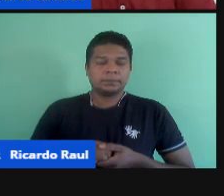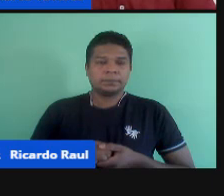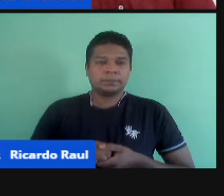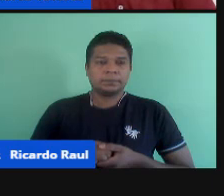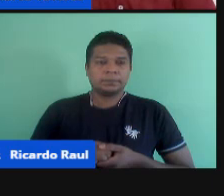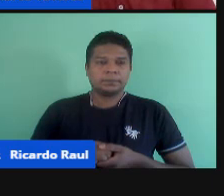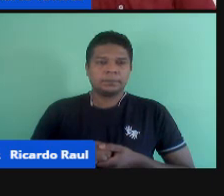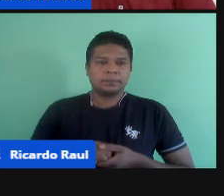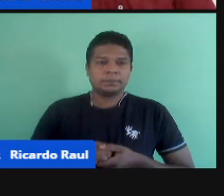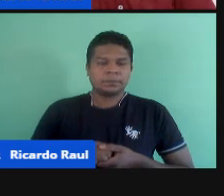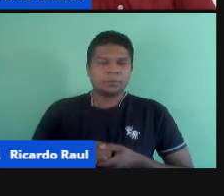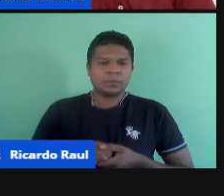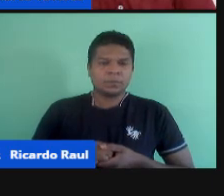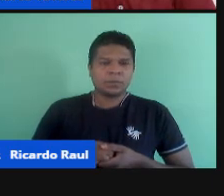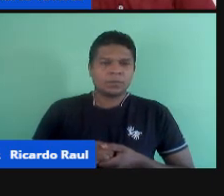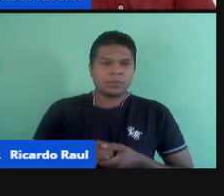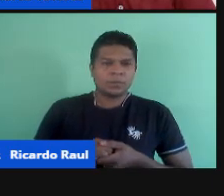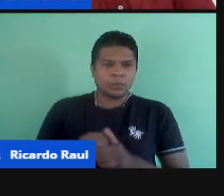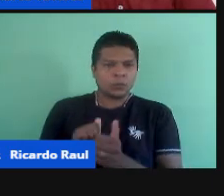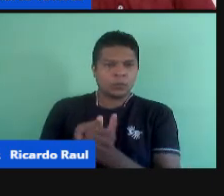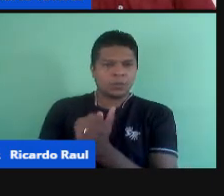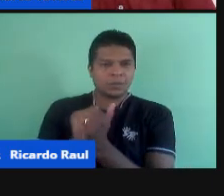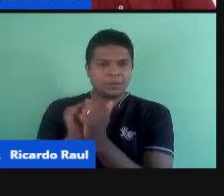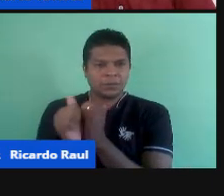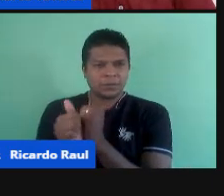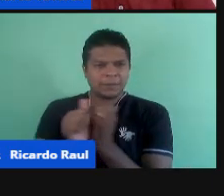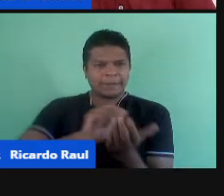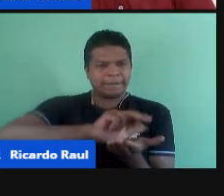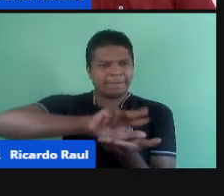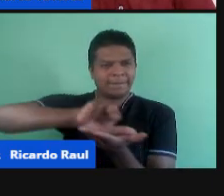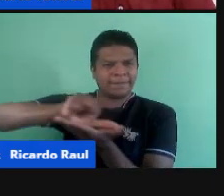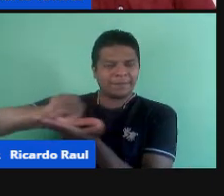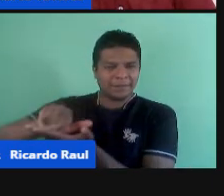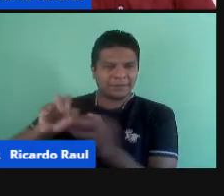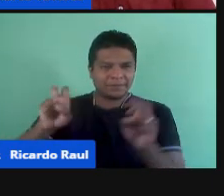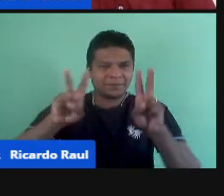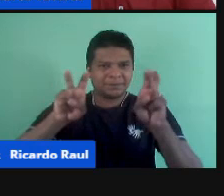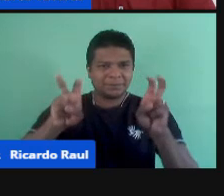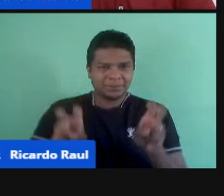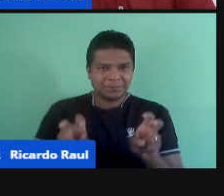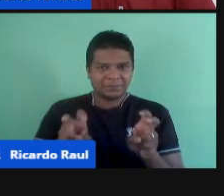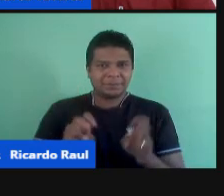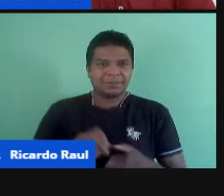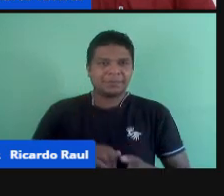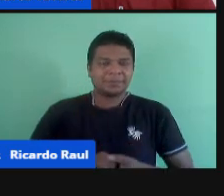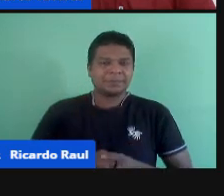o esporte já foi várias coisas.